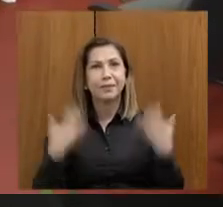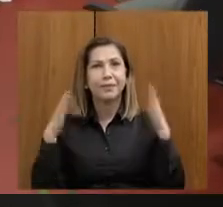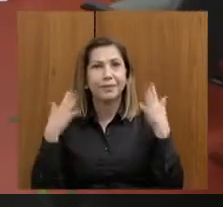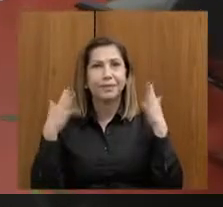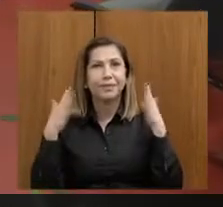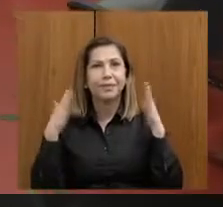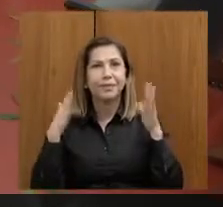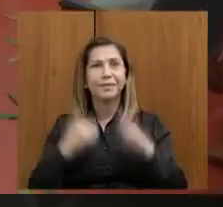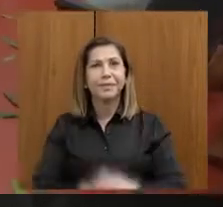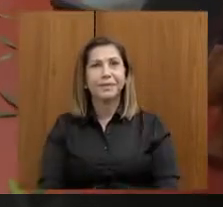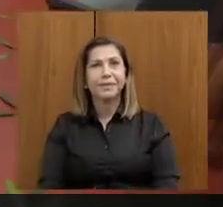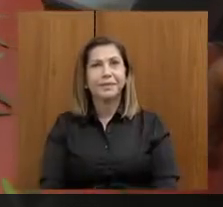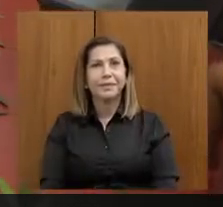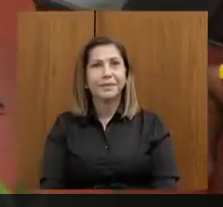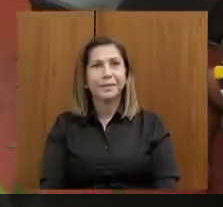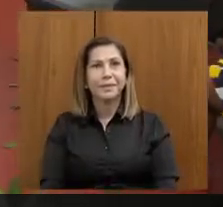E aí